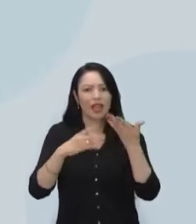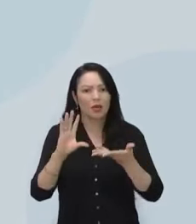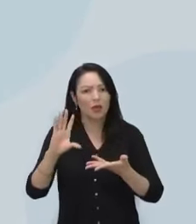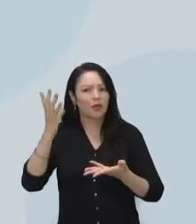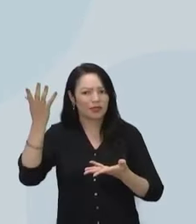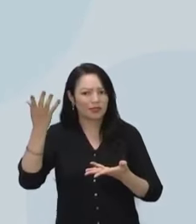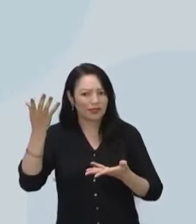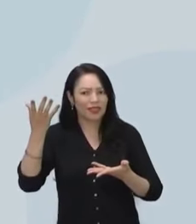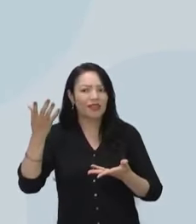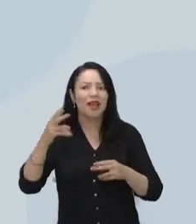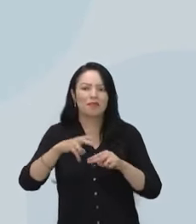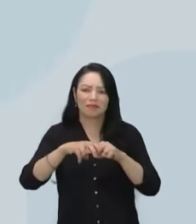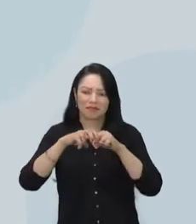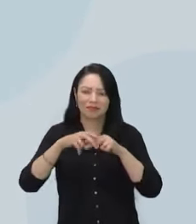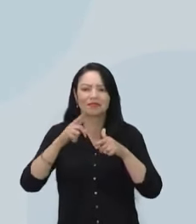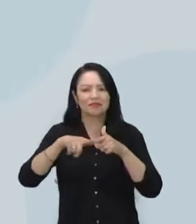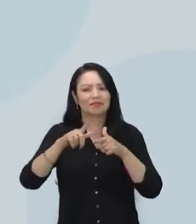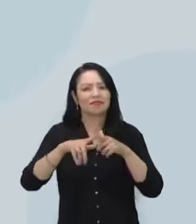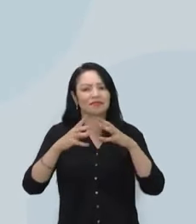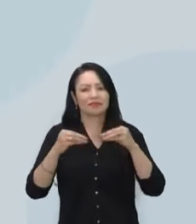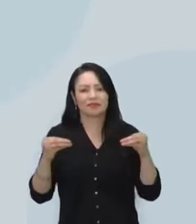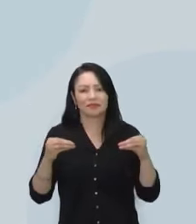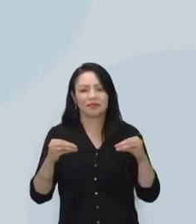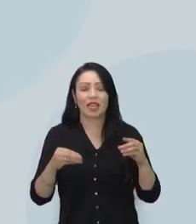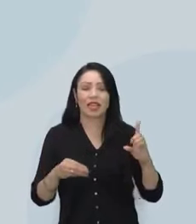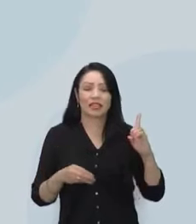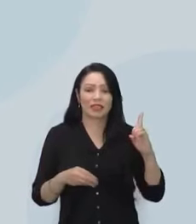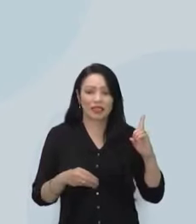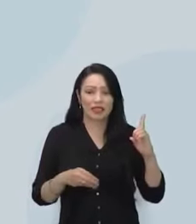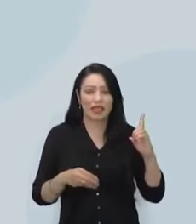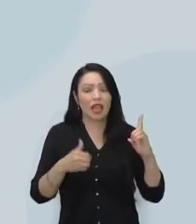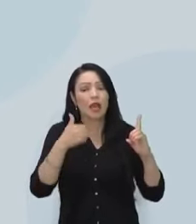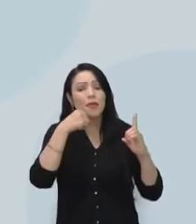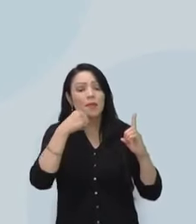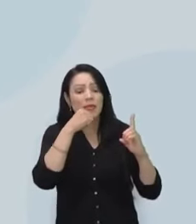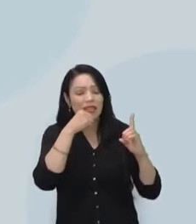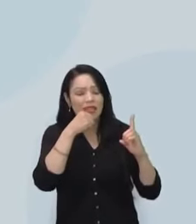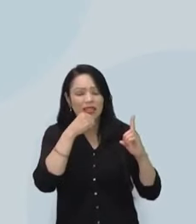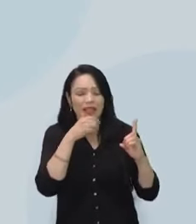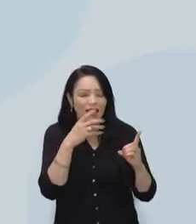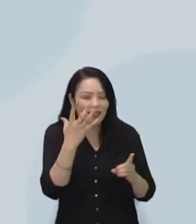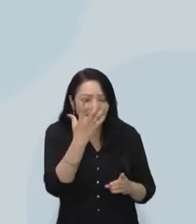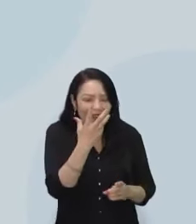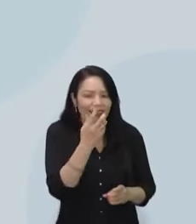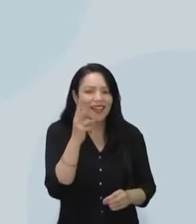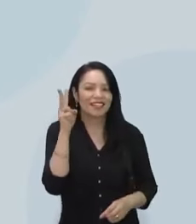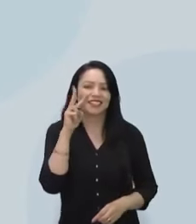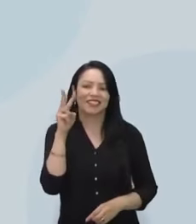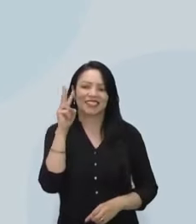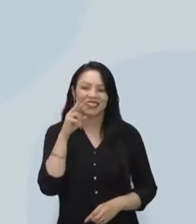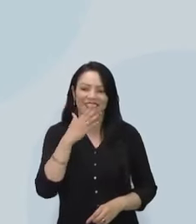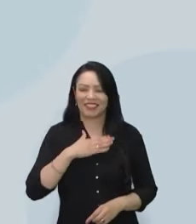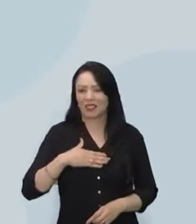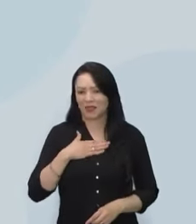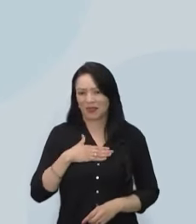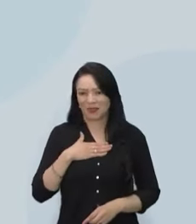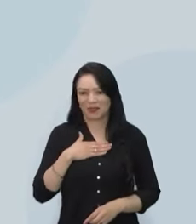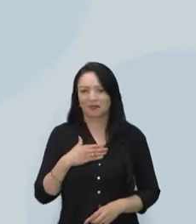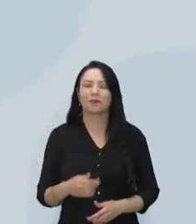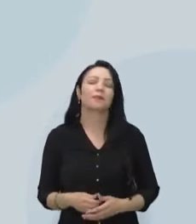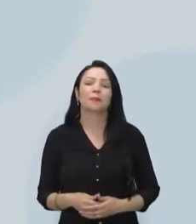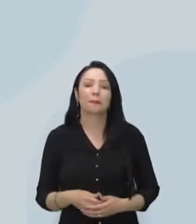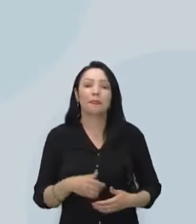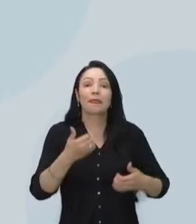dos motivos de se resolver o conflito. E a D, a mãe do Hakumin se apaixonou pelas histórias. A estratégia do Hakumin